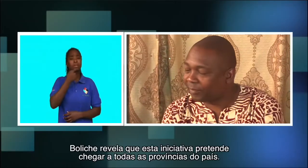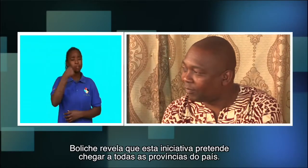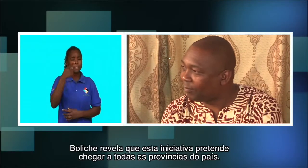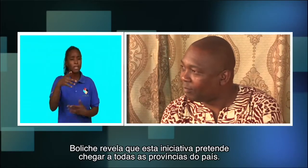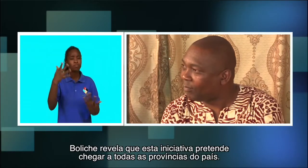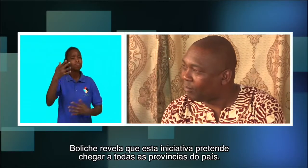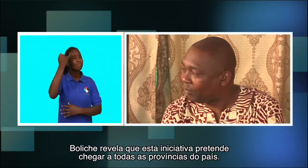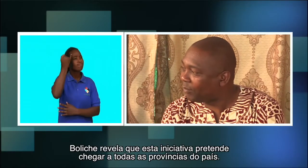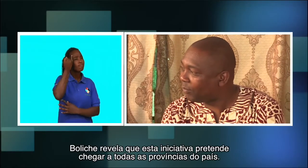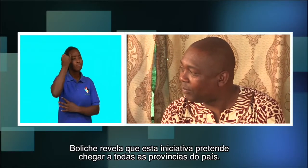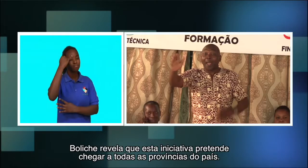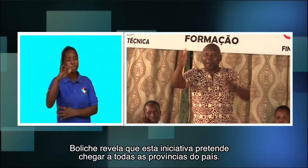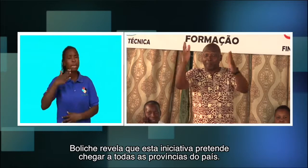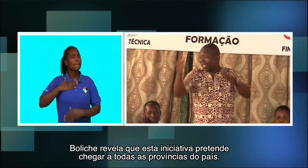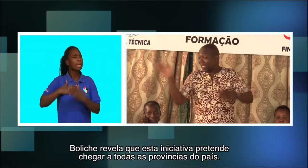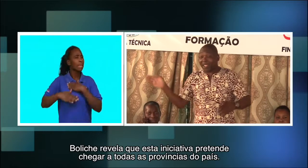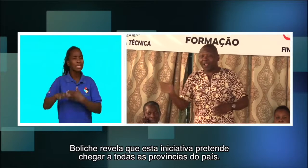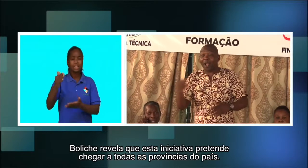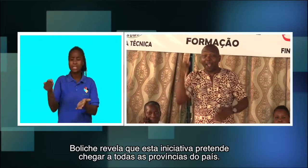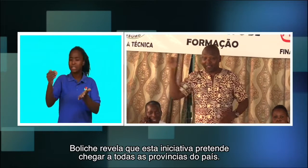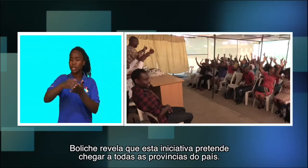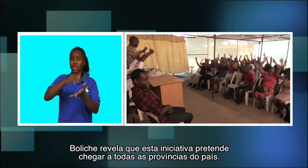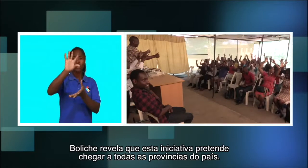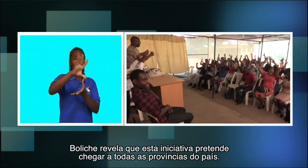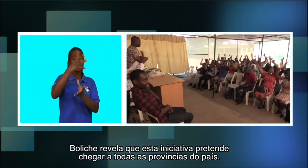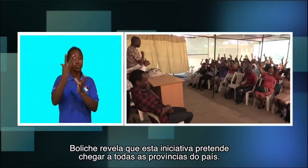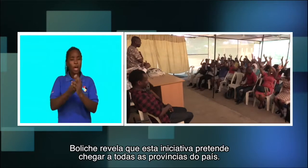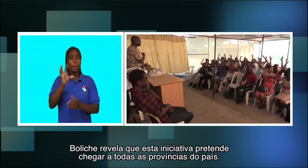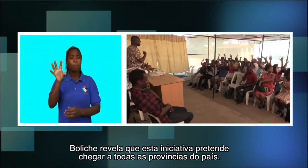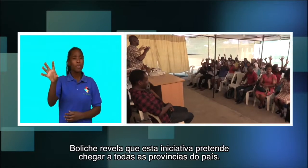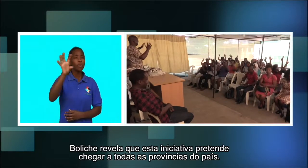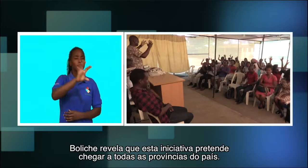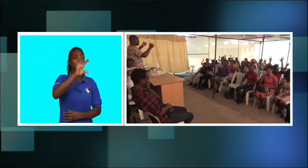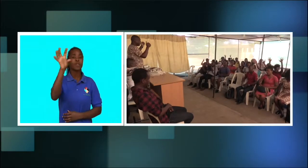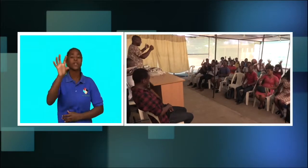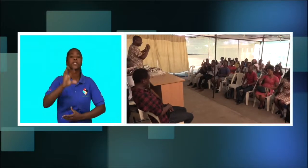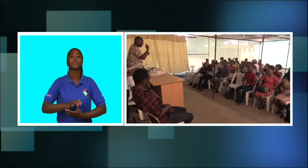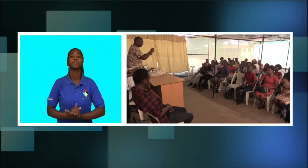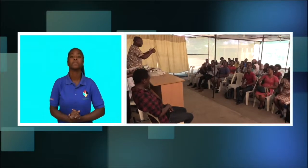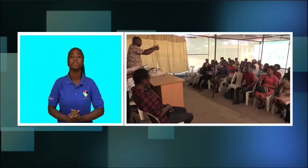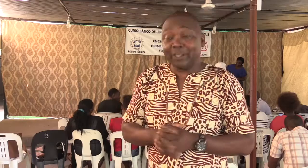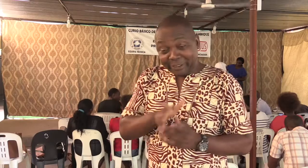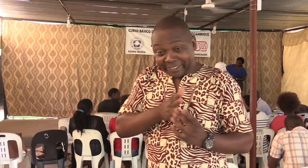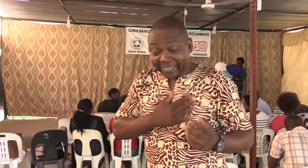Folis revela que a iniciativa pretende chegar a todas as províncias do país.